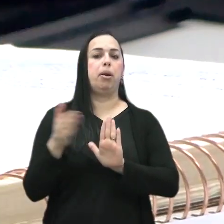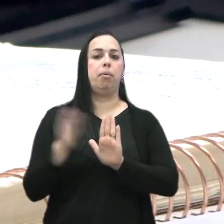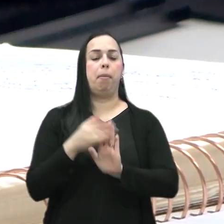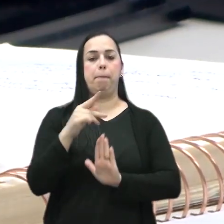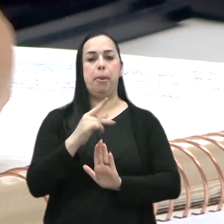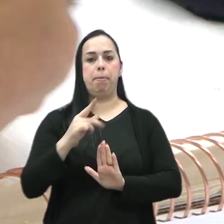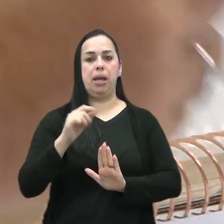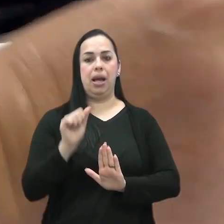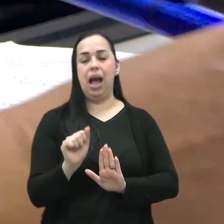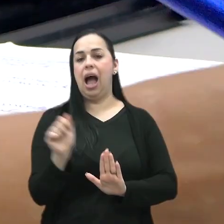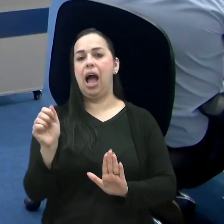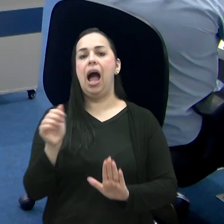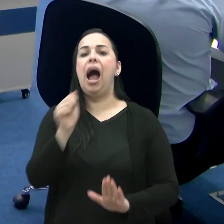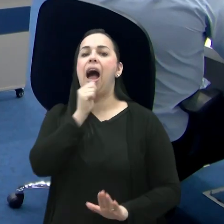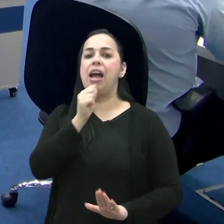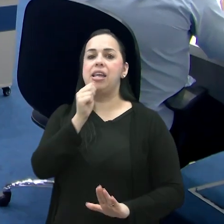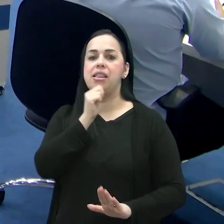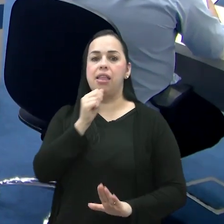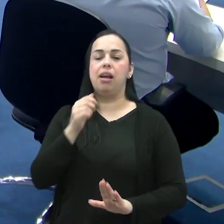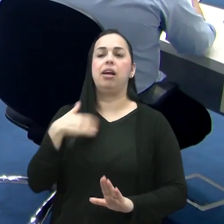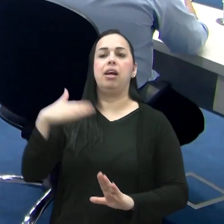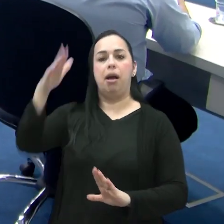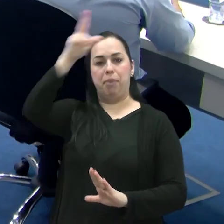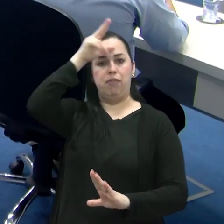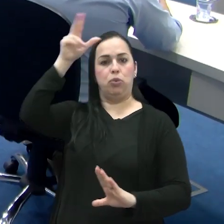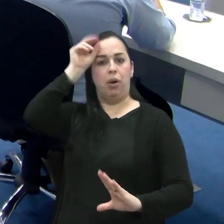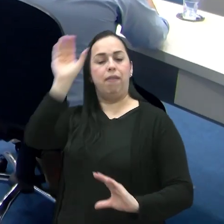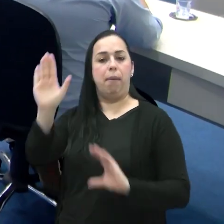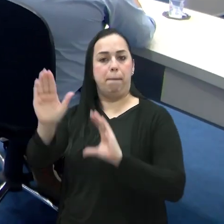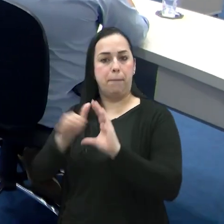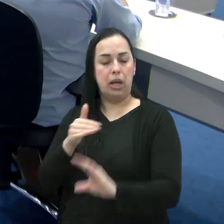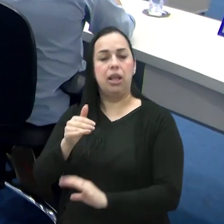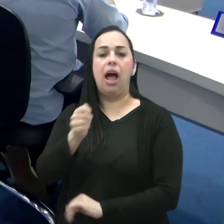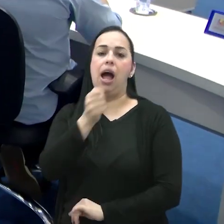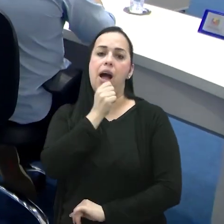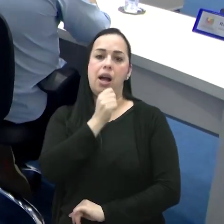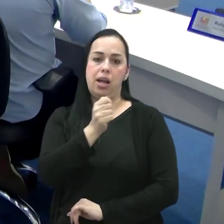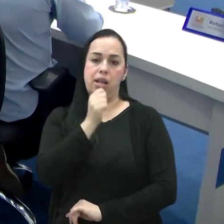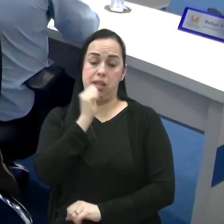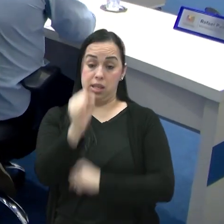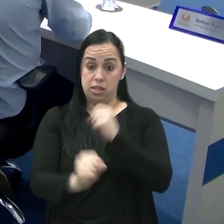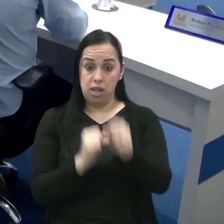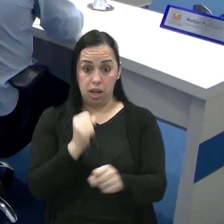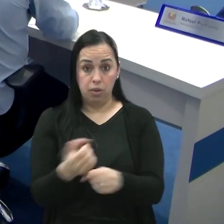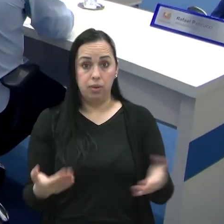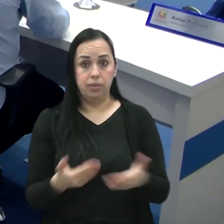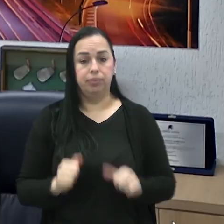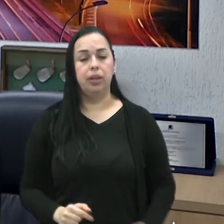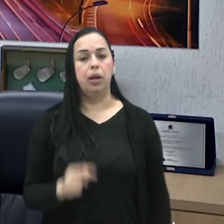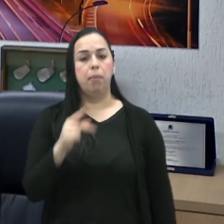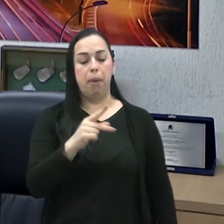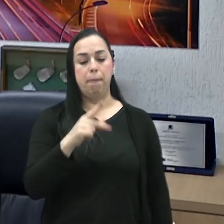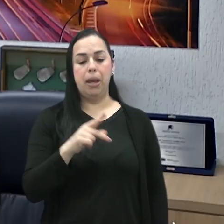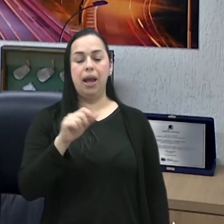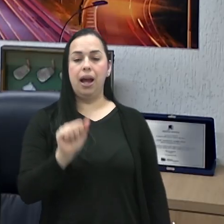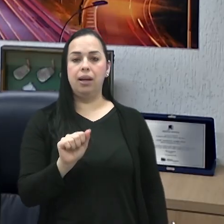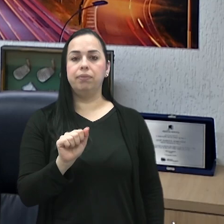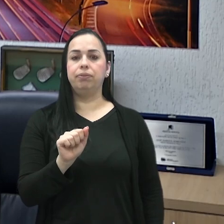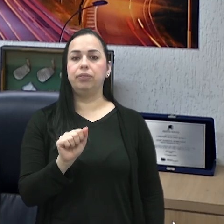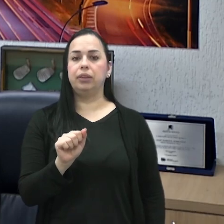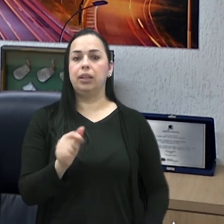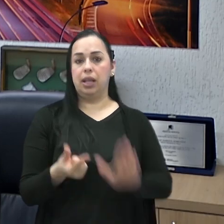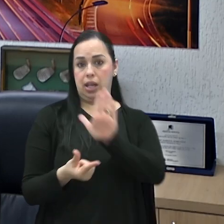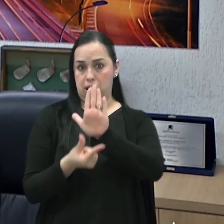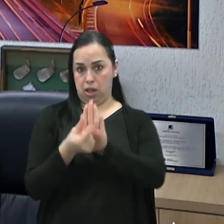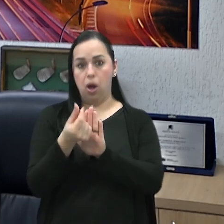com a previsão do novo PPA, ainda deve ser apresentado à Câmara pela Prefeitura este ano. E o PPA, ele